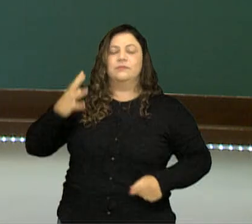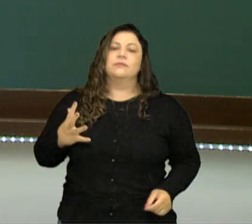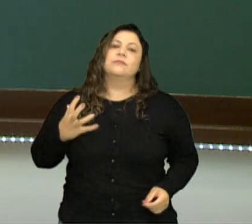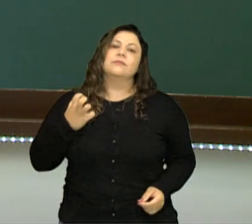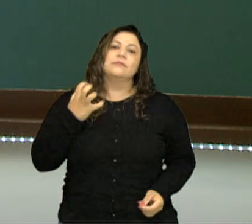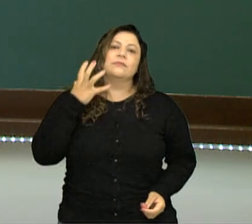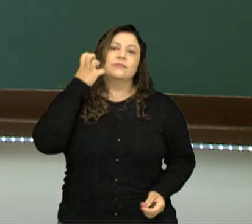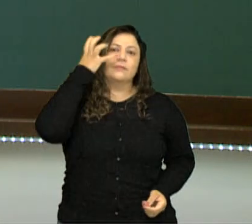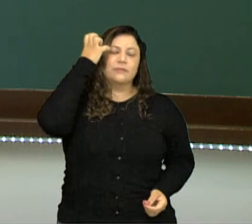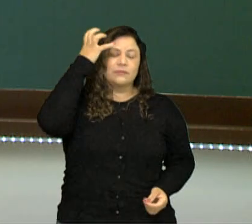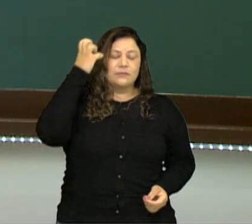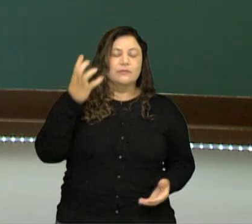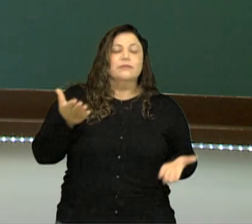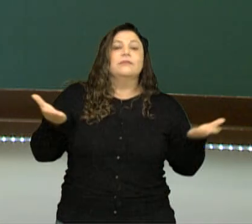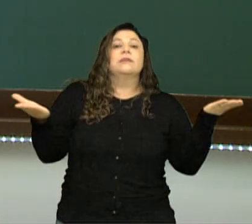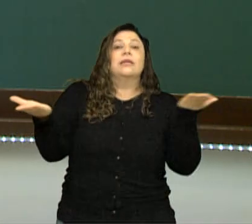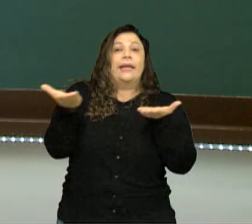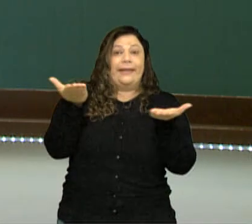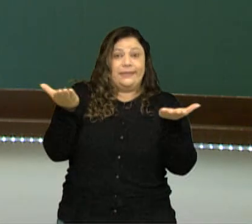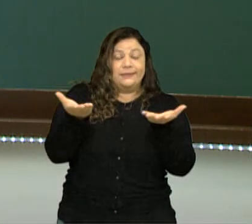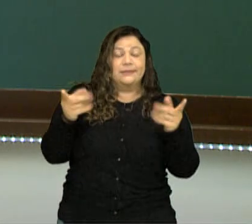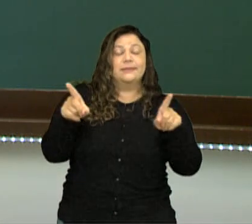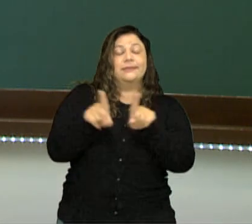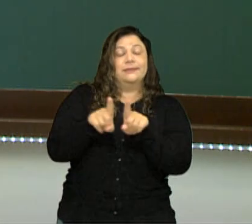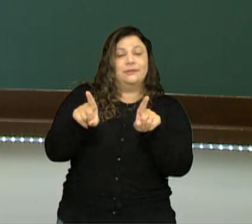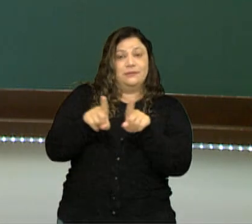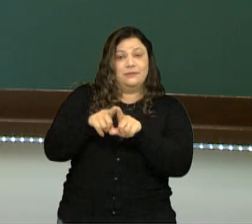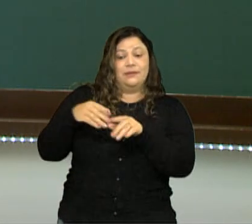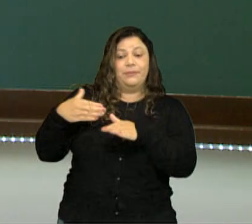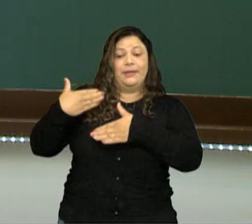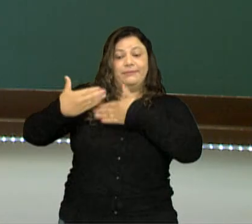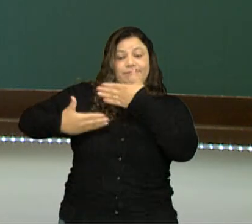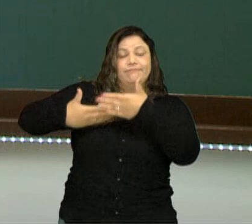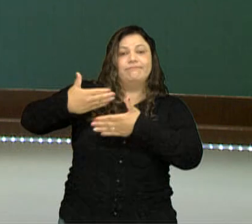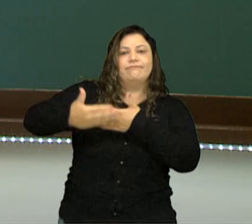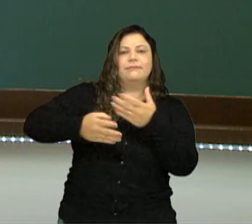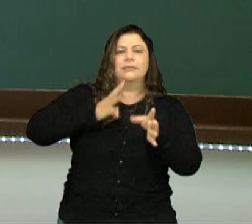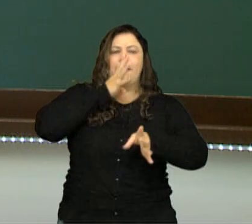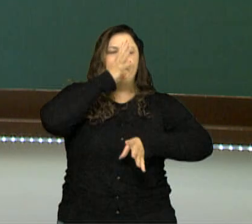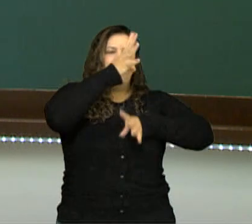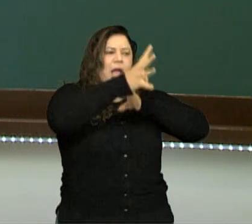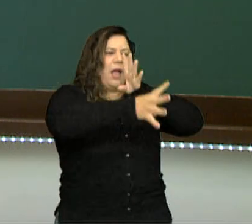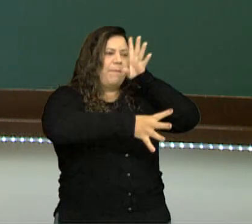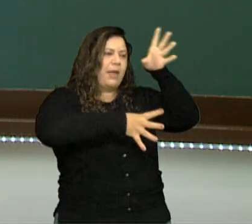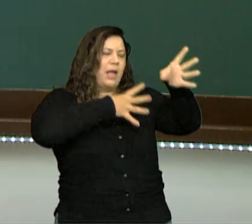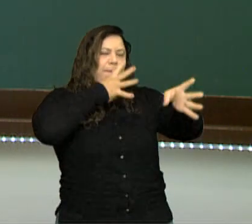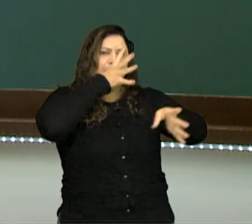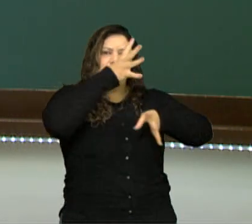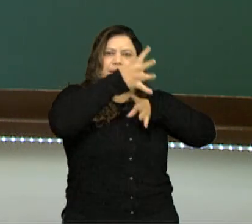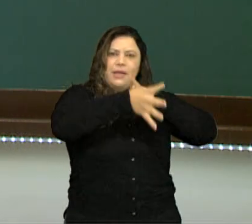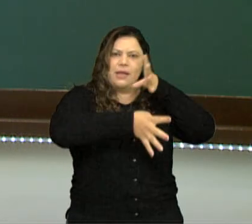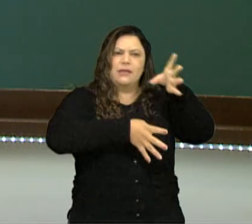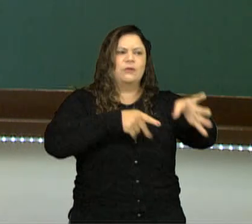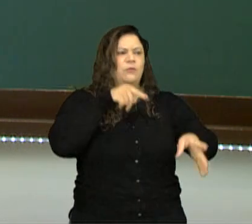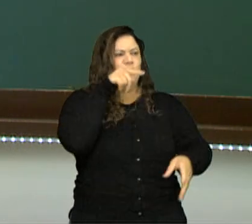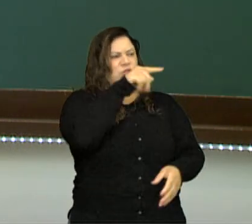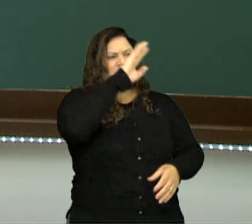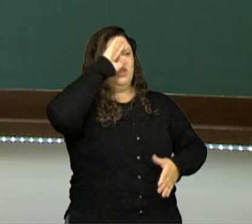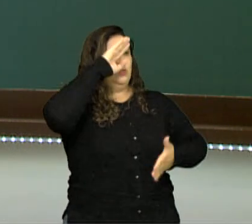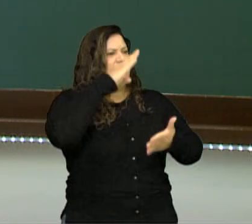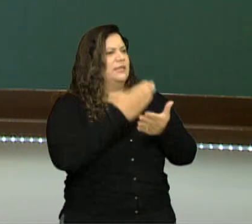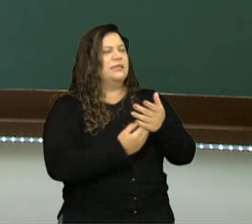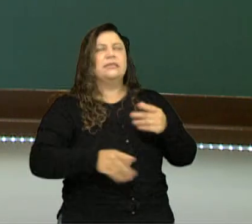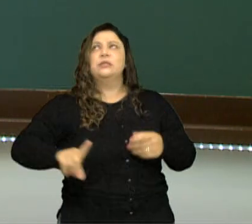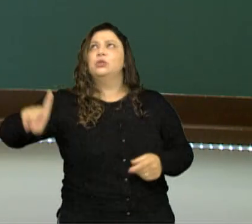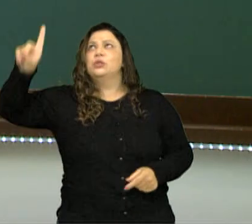e que acabou rendendo a ele, por incrível que pareça, acusações de ser um ateu, né? O Spinoza